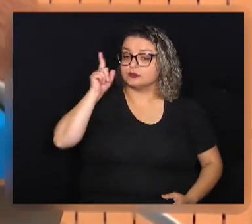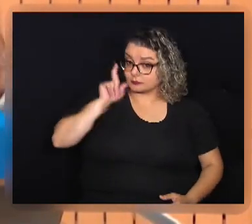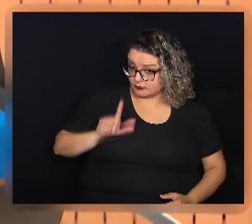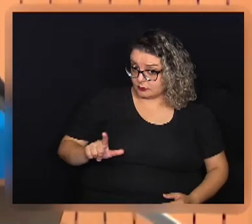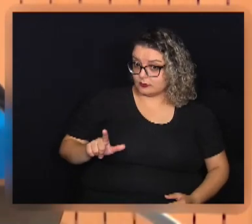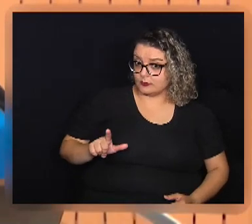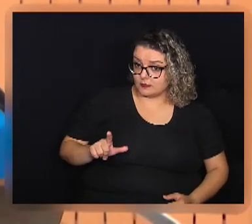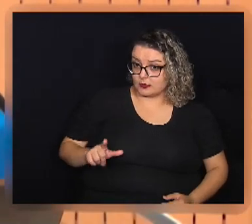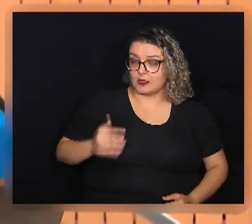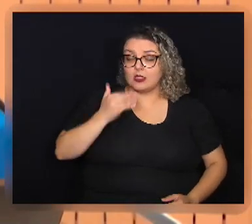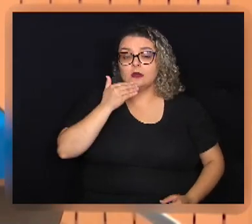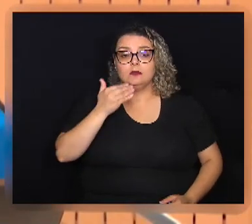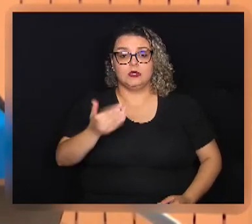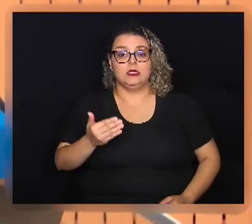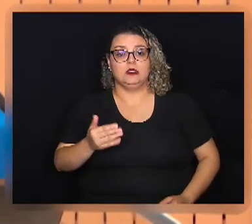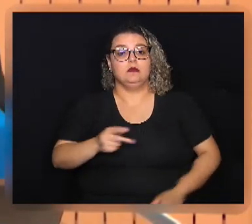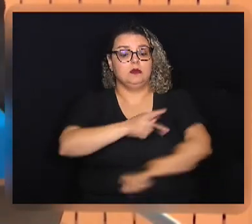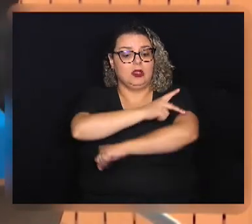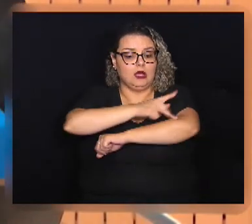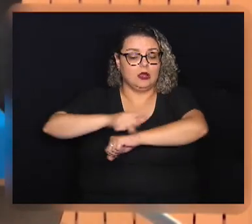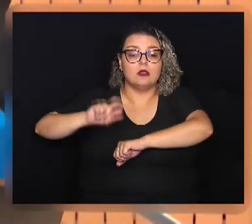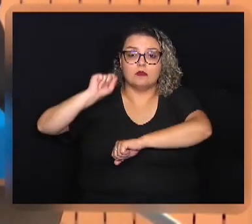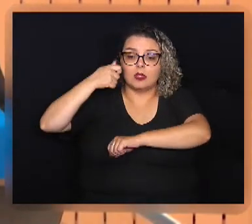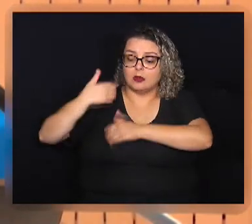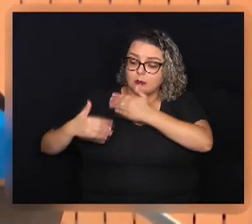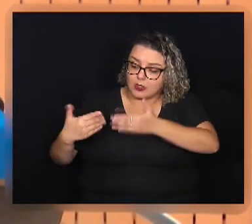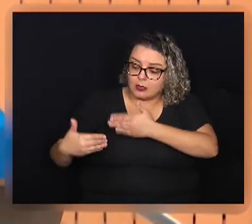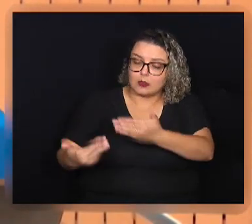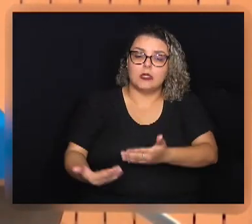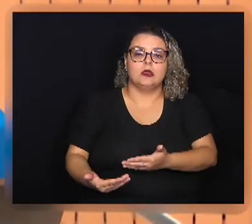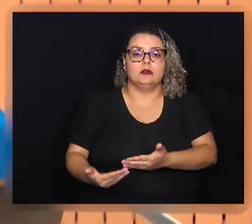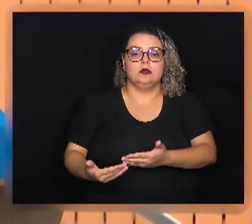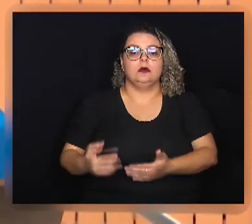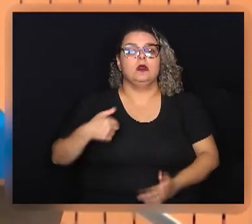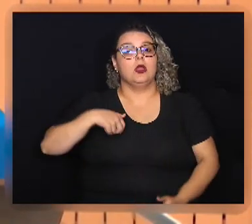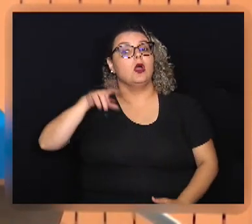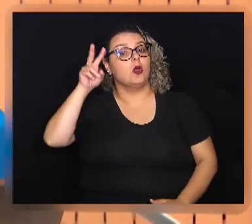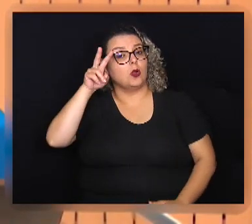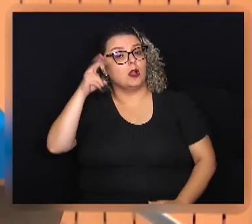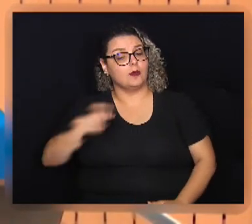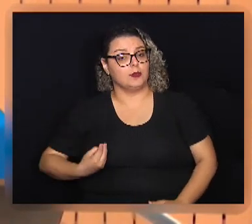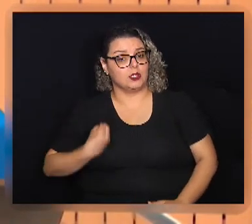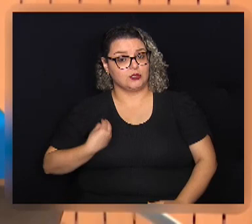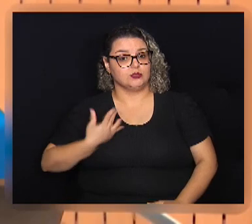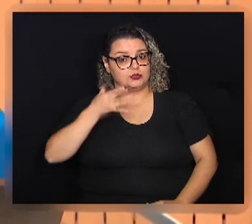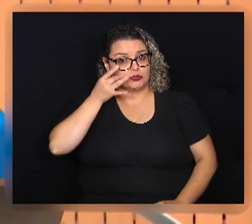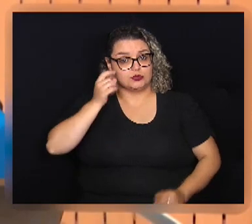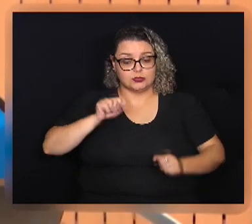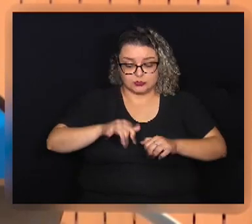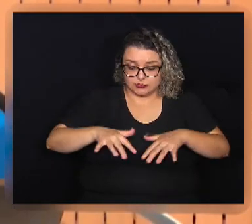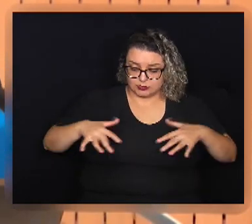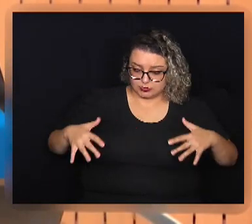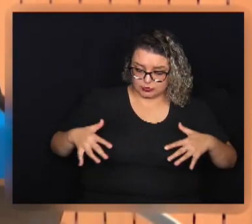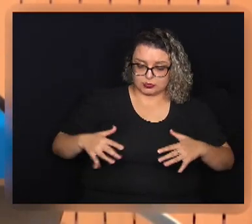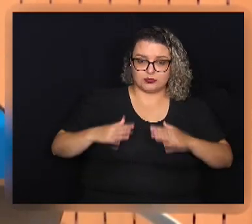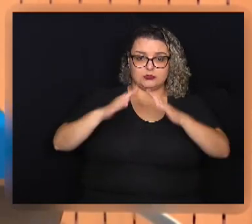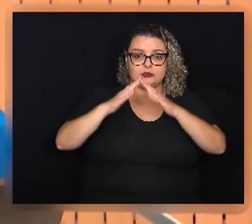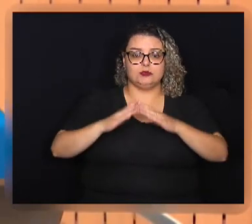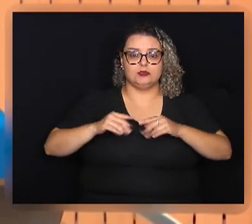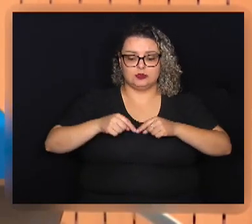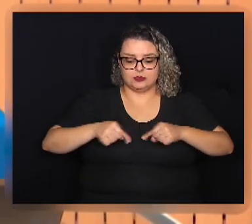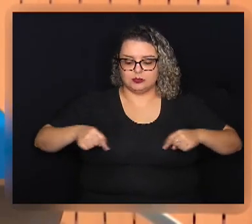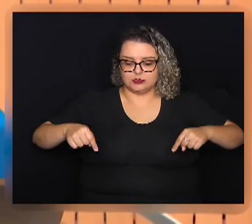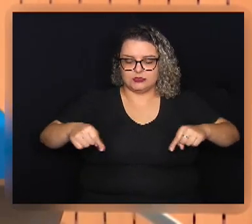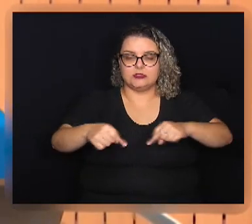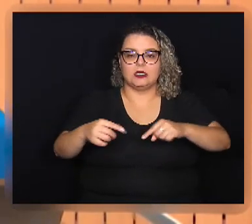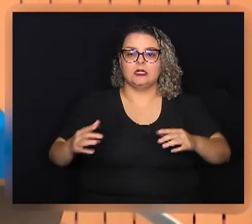da demanda pela pavimentação, andar, eu lembro que estive presente numa assembleia de moradores, no salão da igreja,